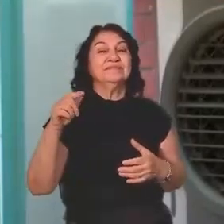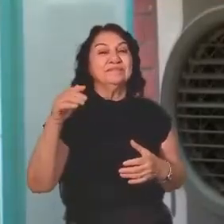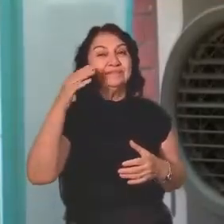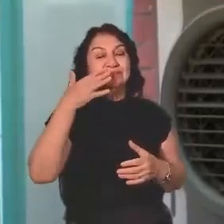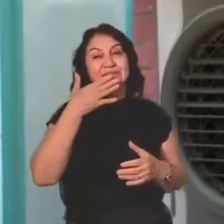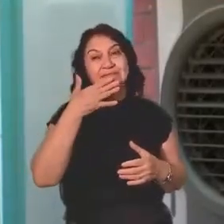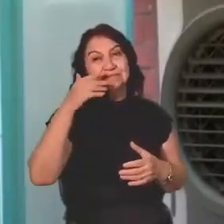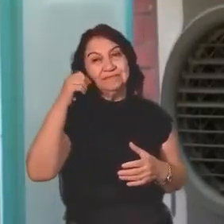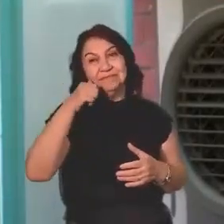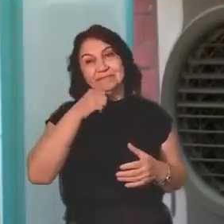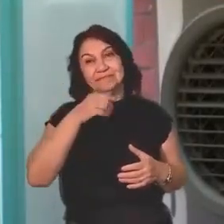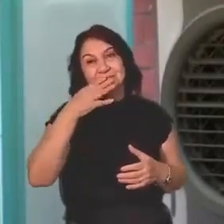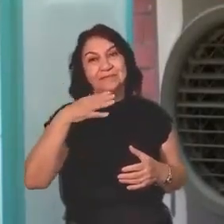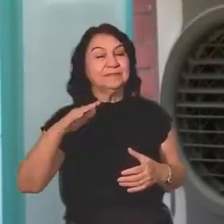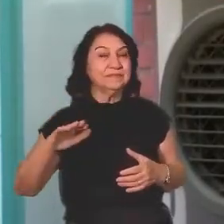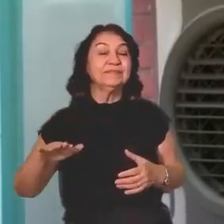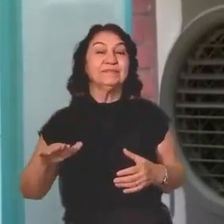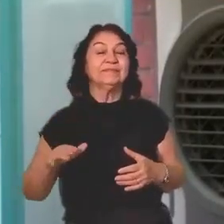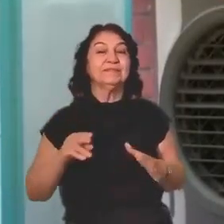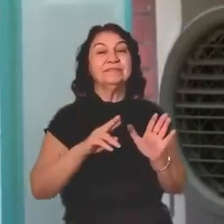representadas, né?